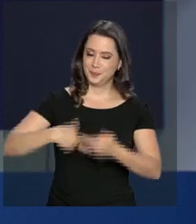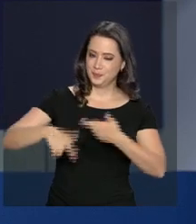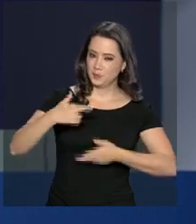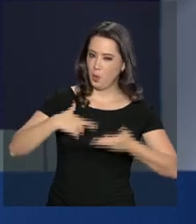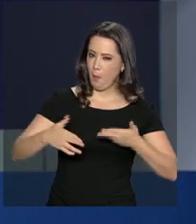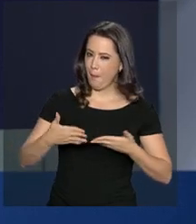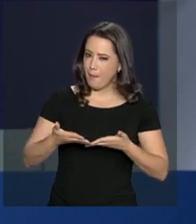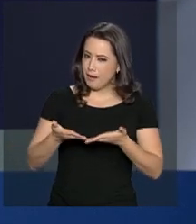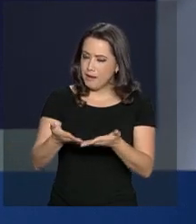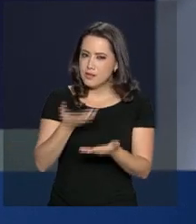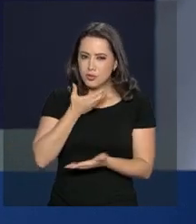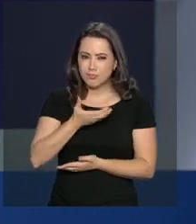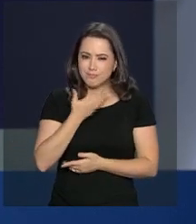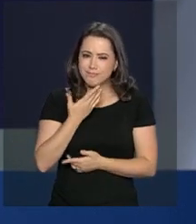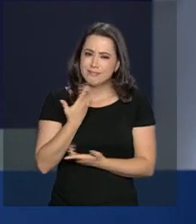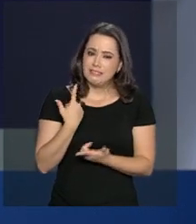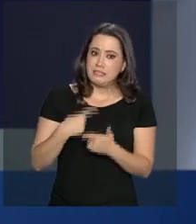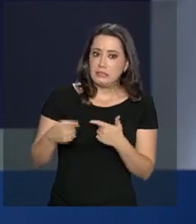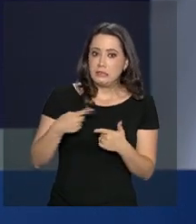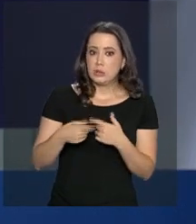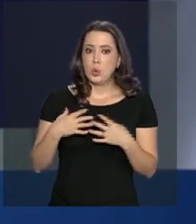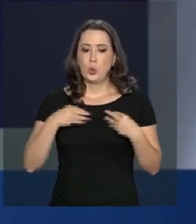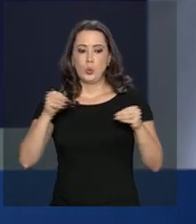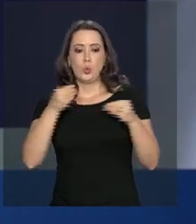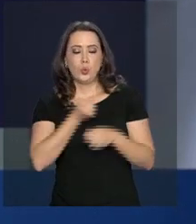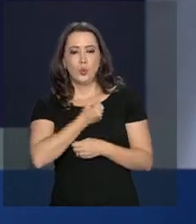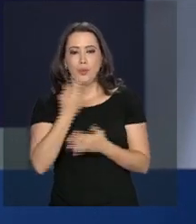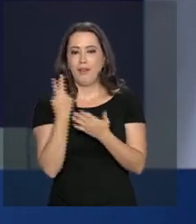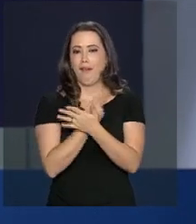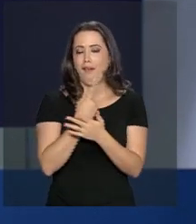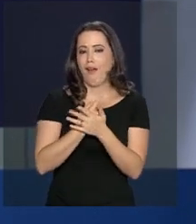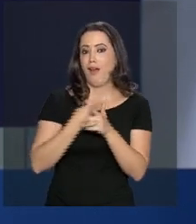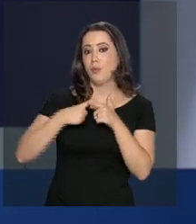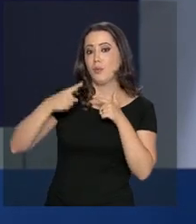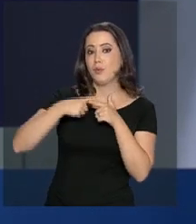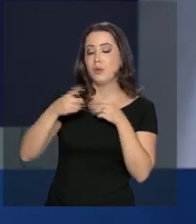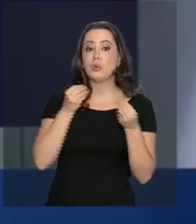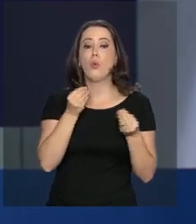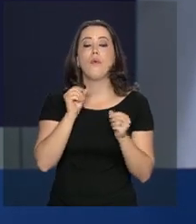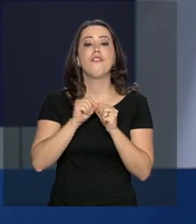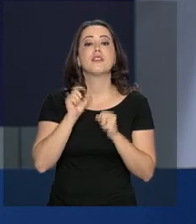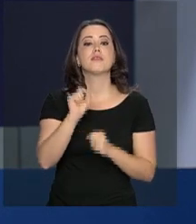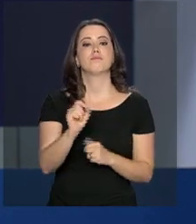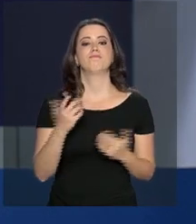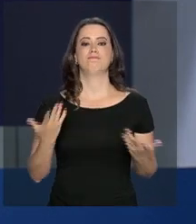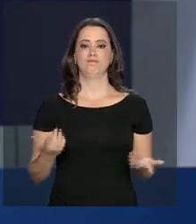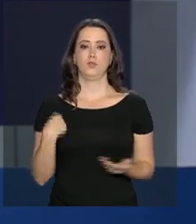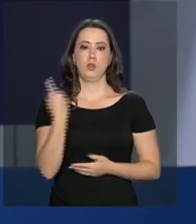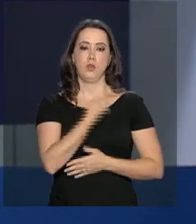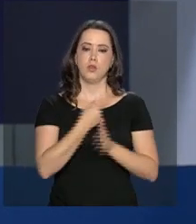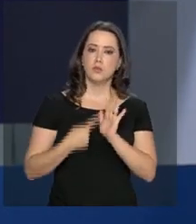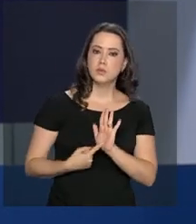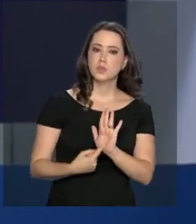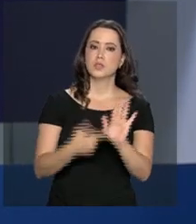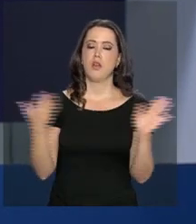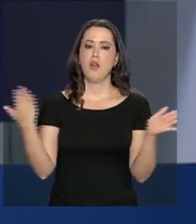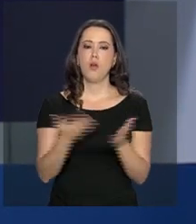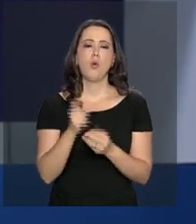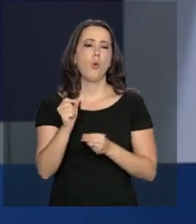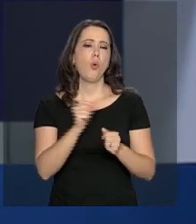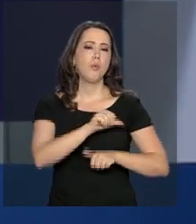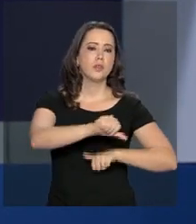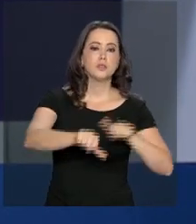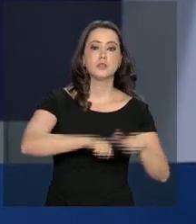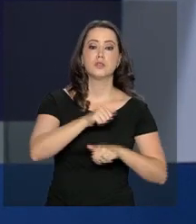Natal não foi o esperado ou não serviu e se veio com defeito o que fazer. Nós vamos mostrar agora como